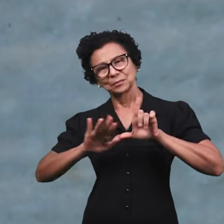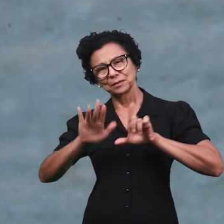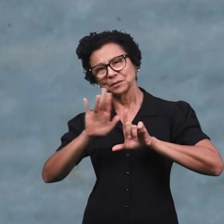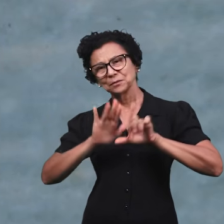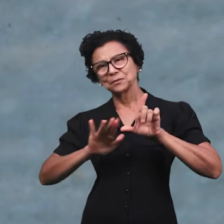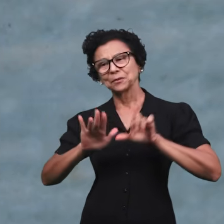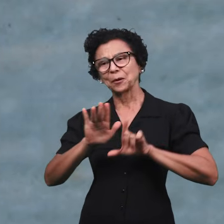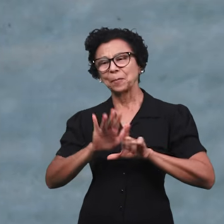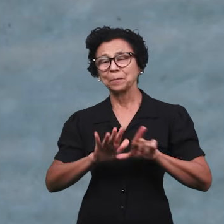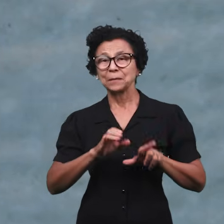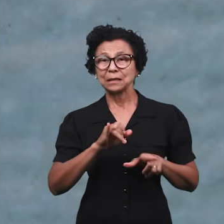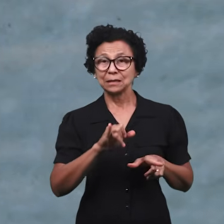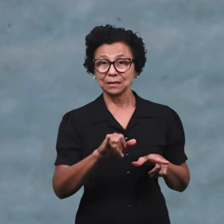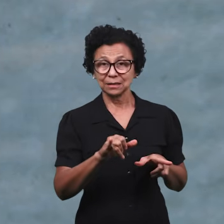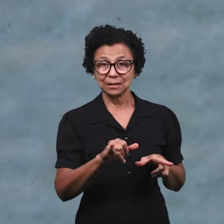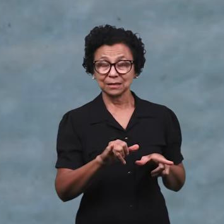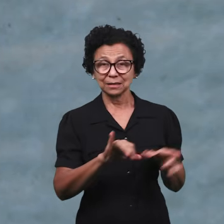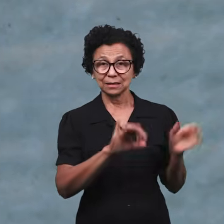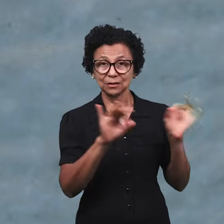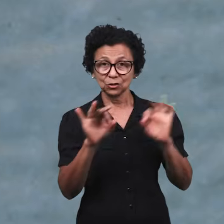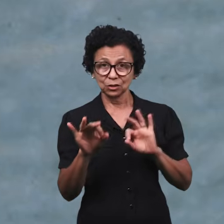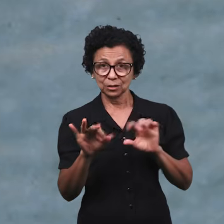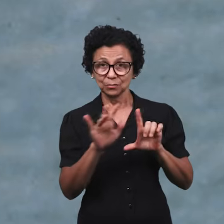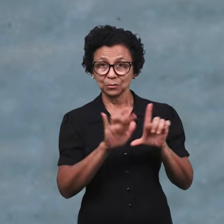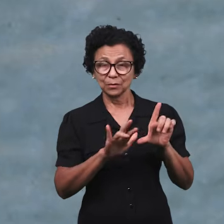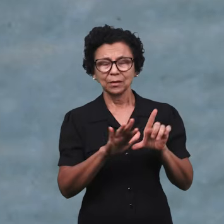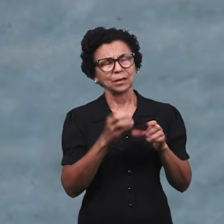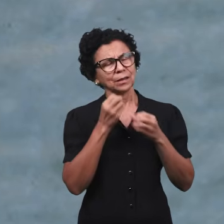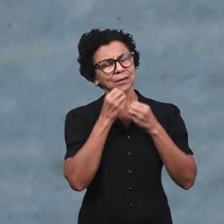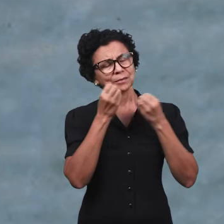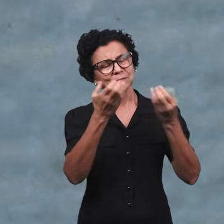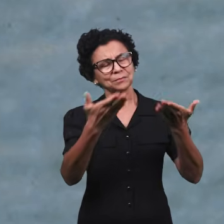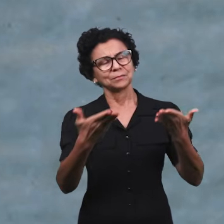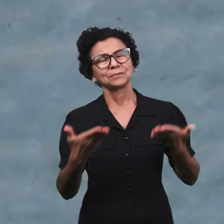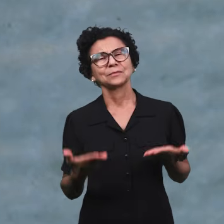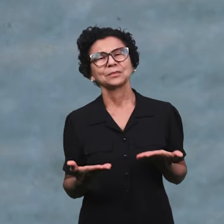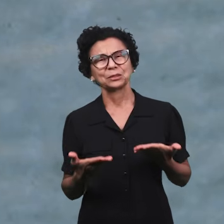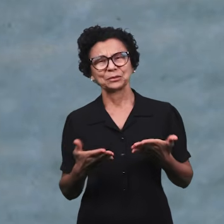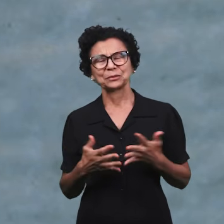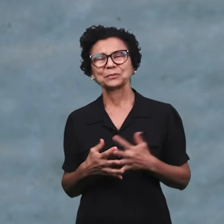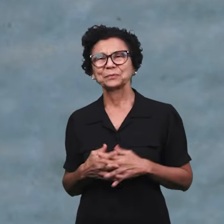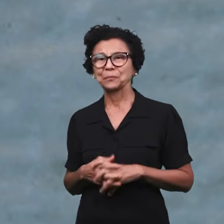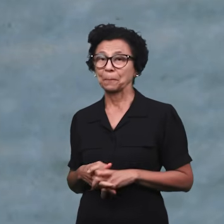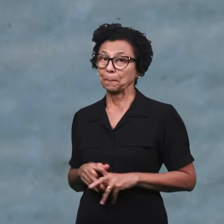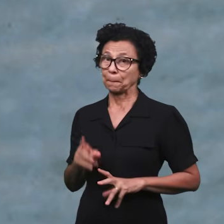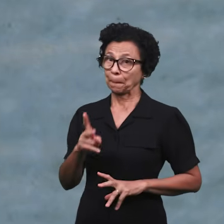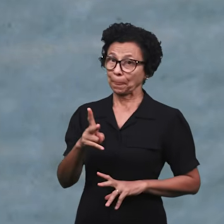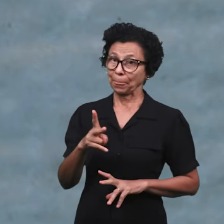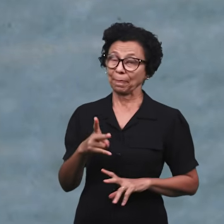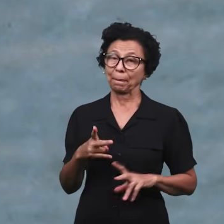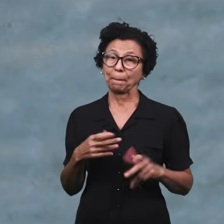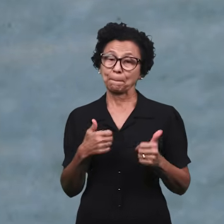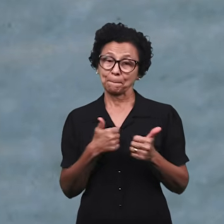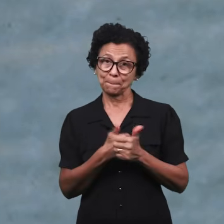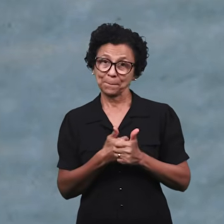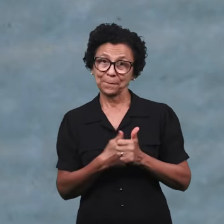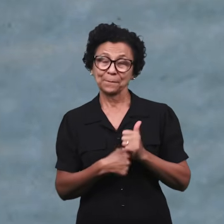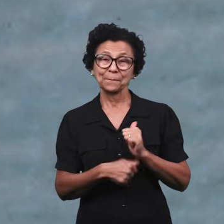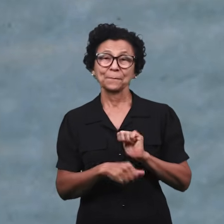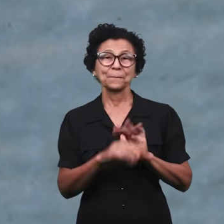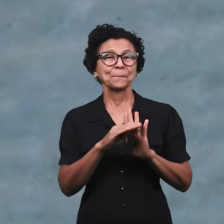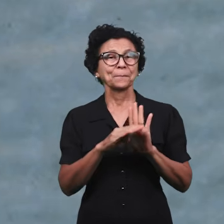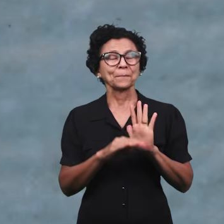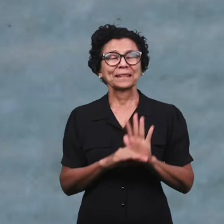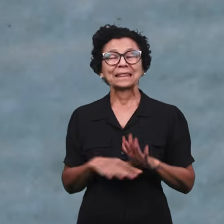multiplataformas. Se tiver, que coisa boa, seja bem-vindo a este canal e continue acompanhando os nossos programas.